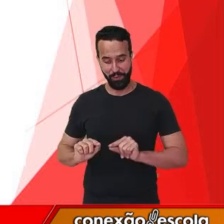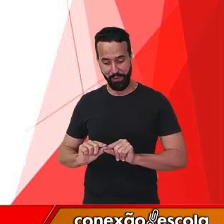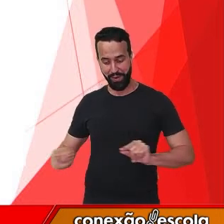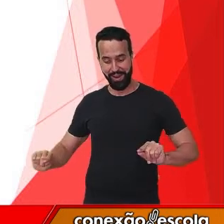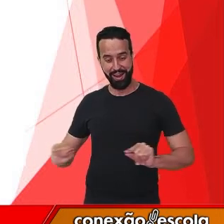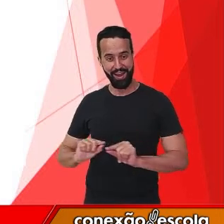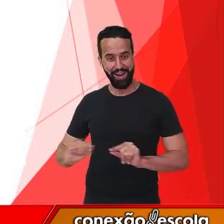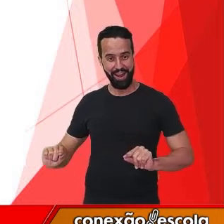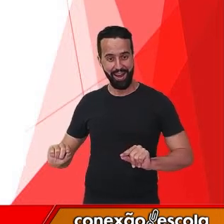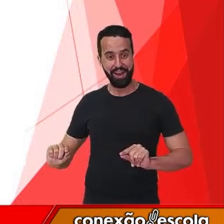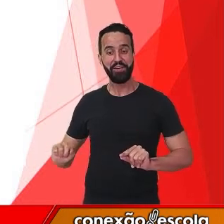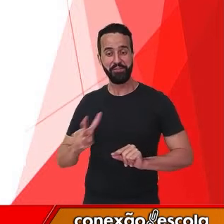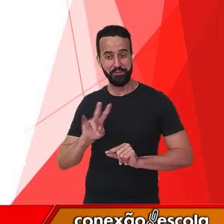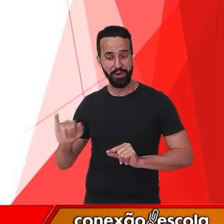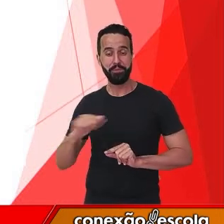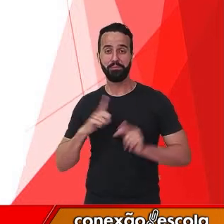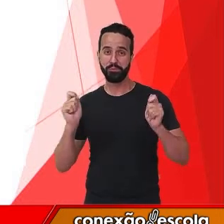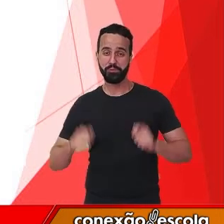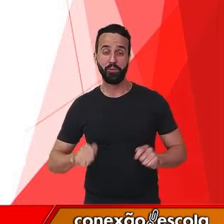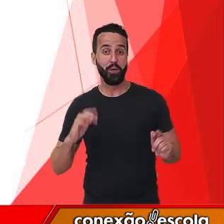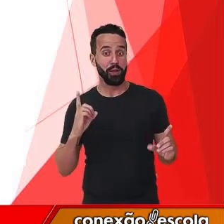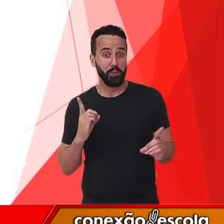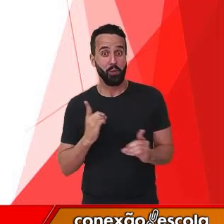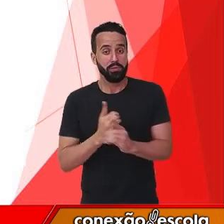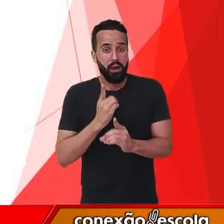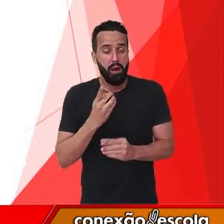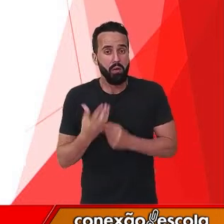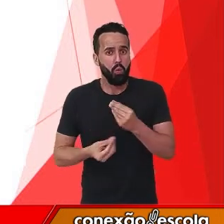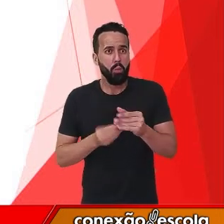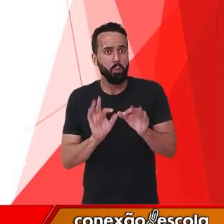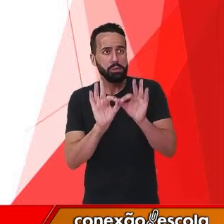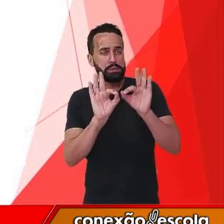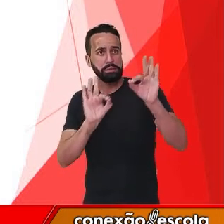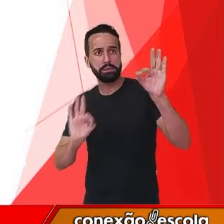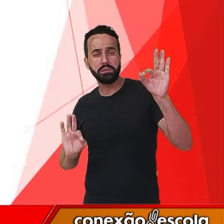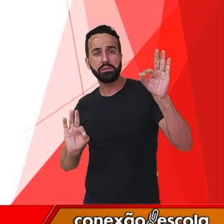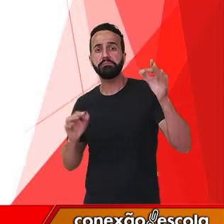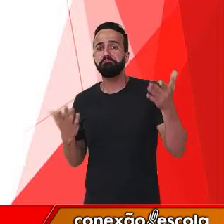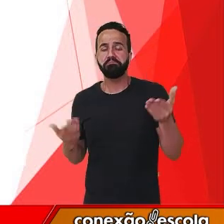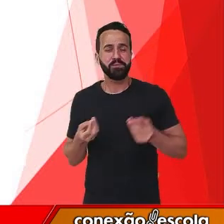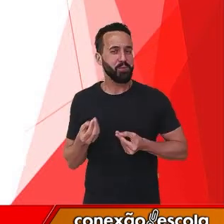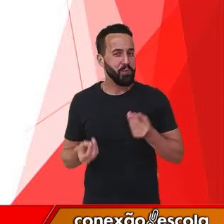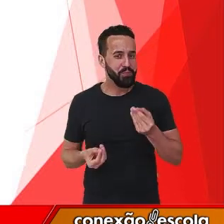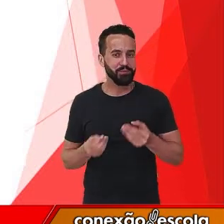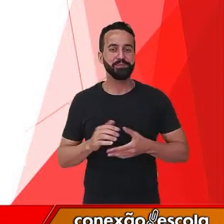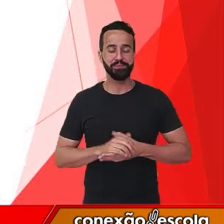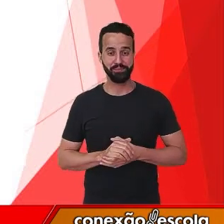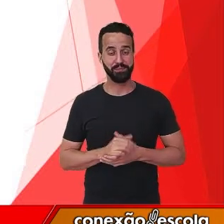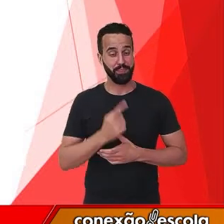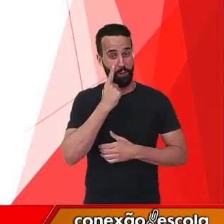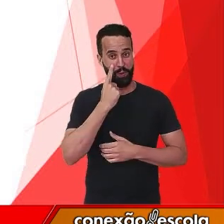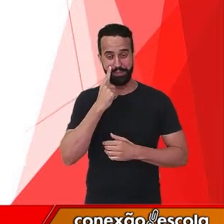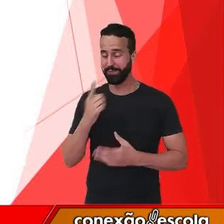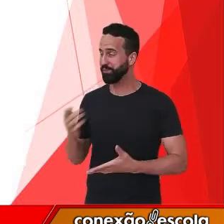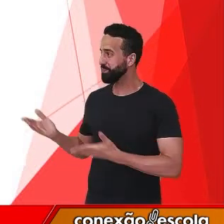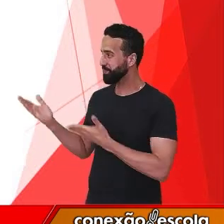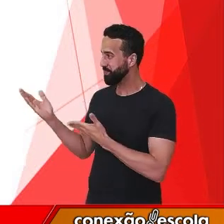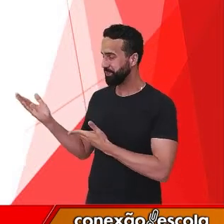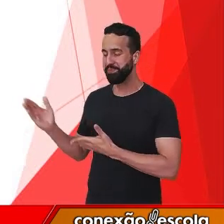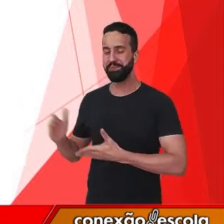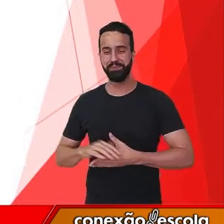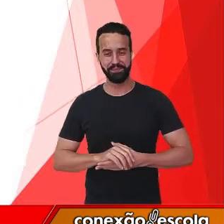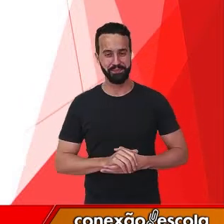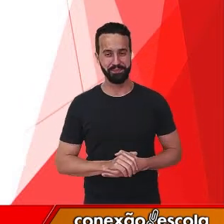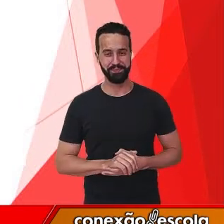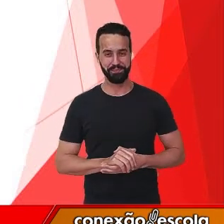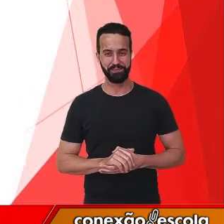a encontrar né qual seria aí a distância percorrida na realidade estão leia aqui o problema é que